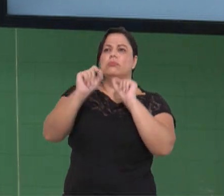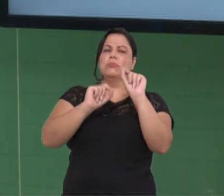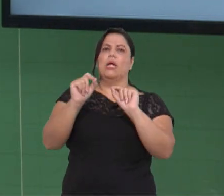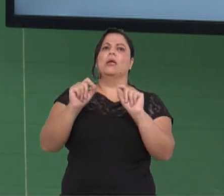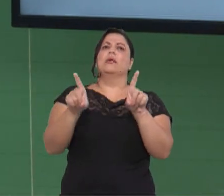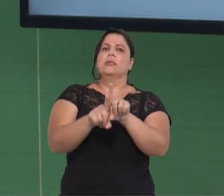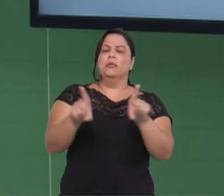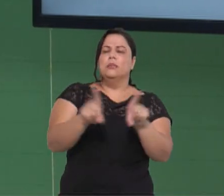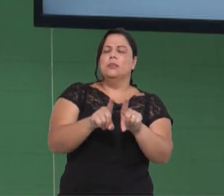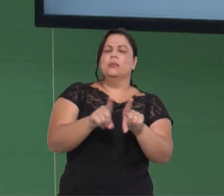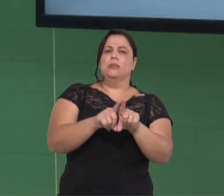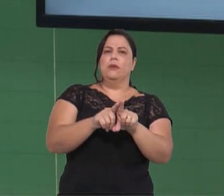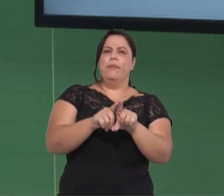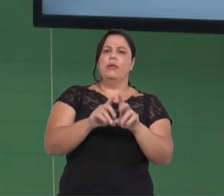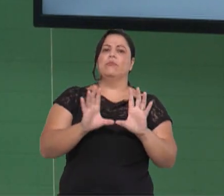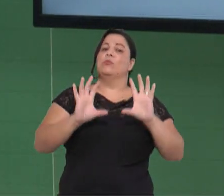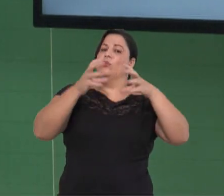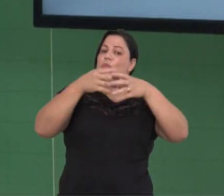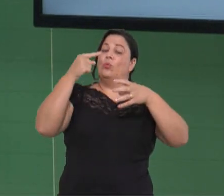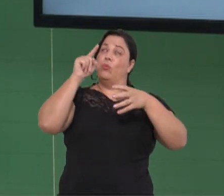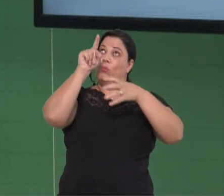legislativo qual você colocou no poder.